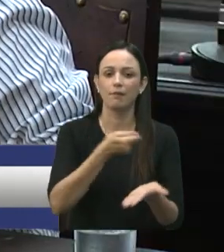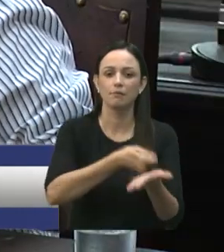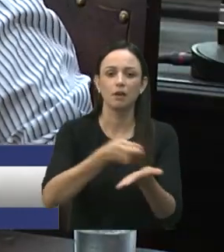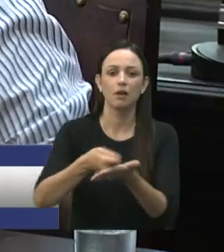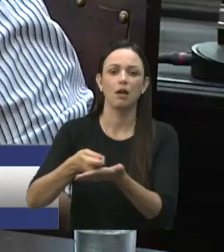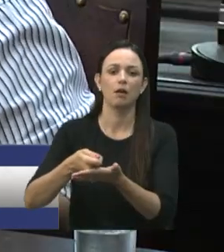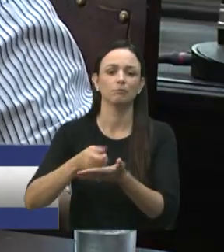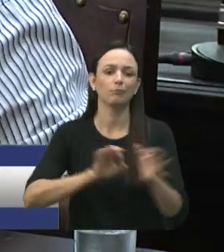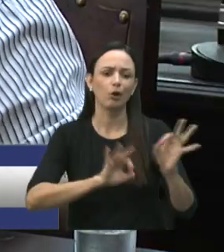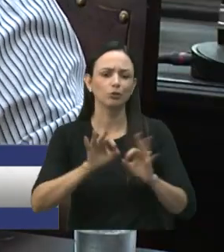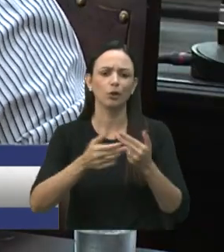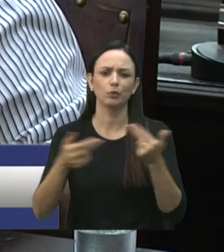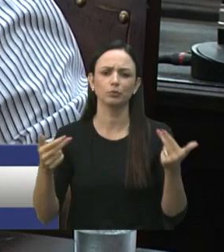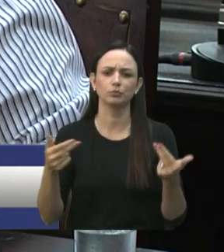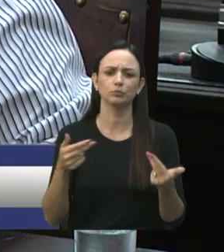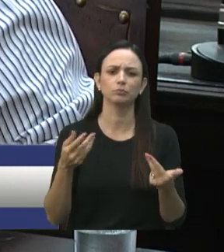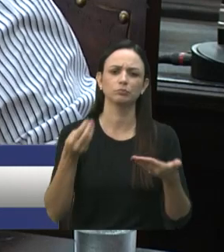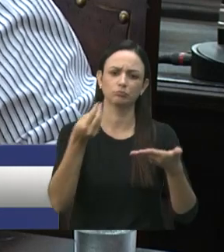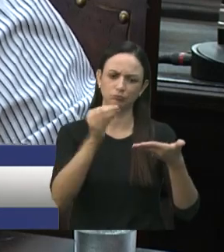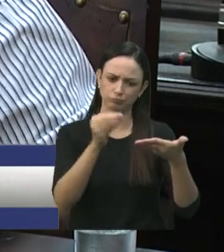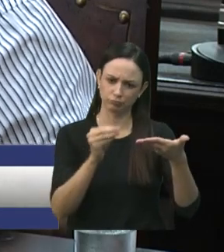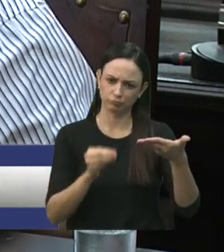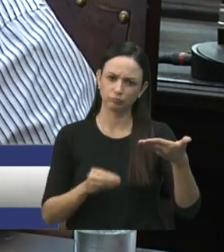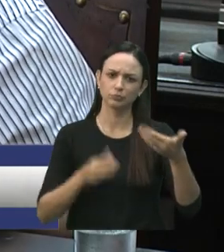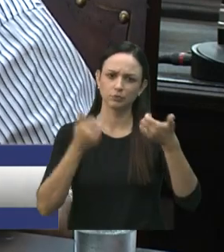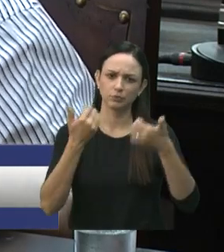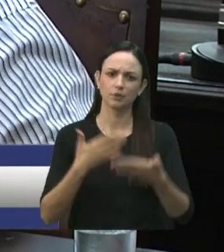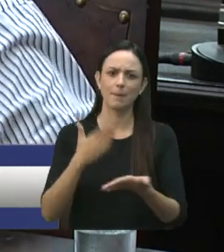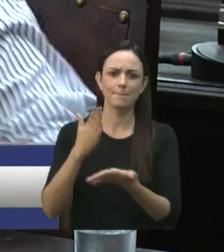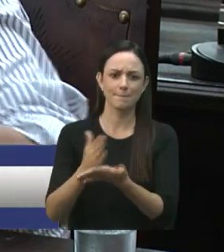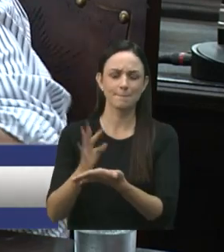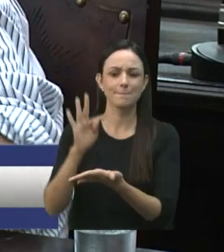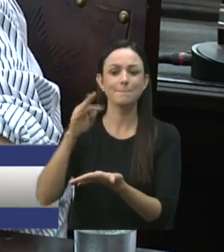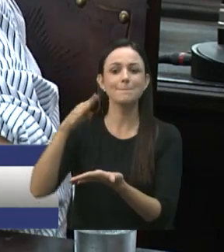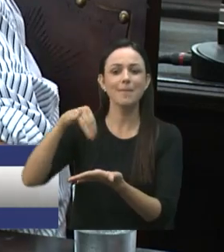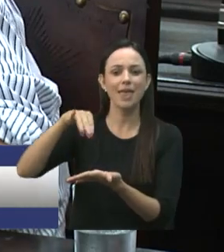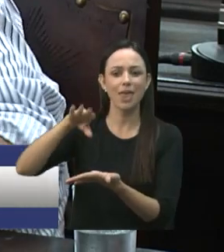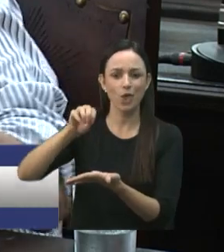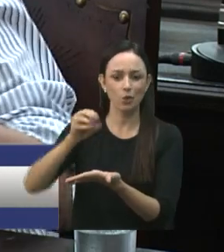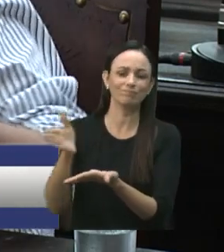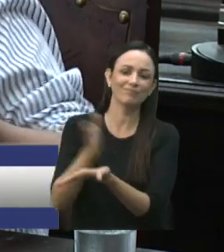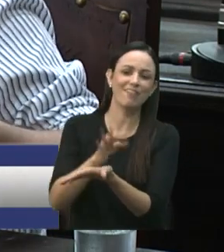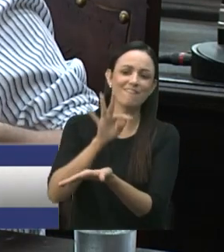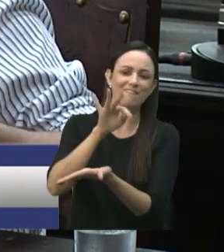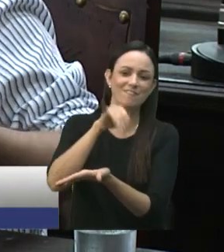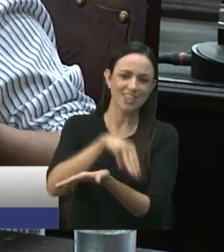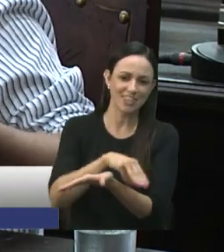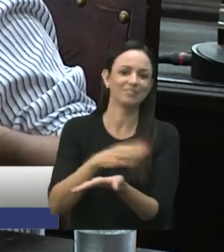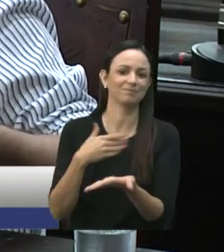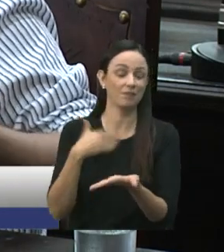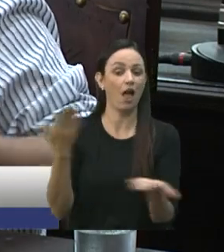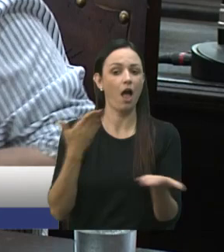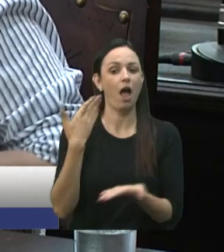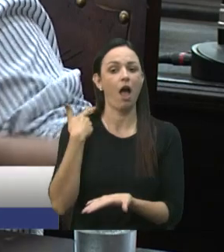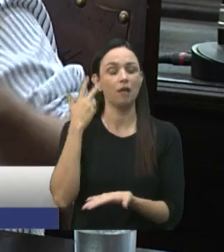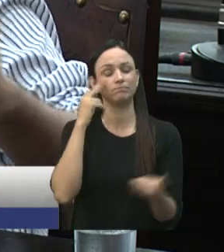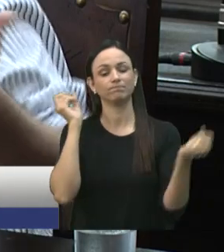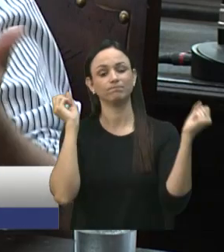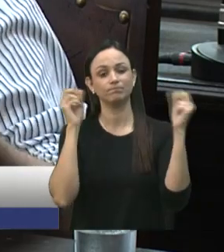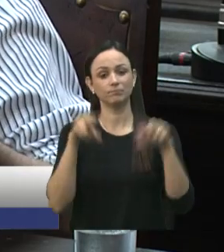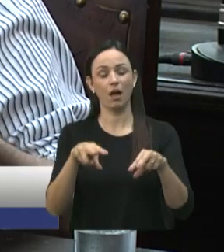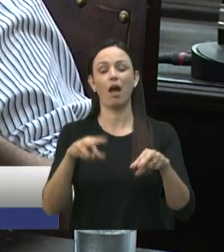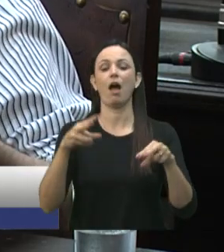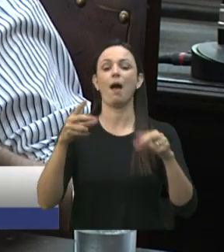secretarias, e os senhores colocaram muito bem na explicação meio e fim. Agora eu consigo ter uma visão um pouco maior, entendendo